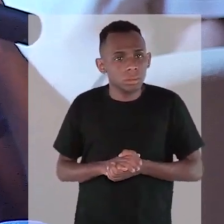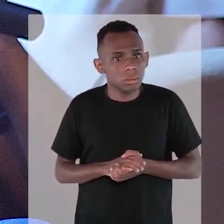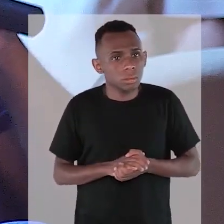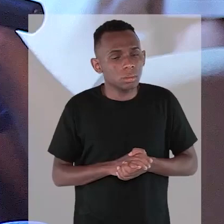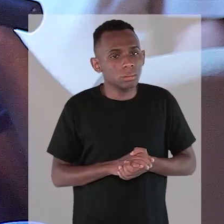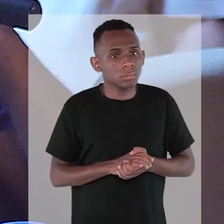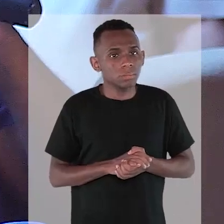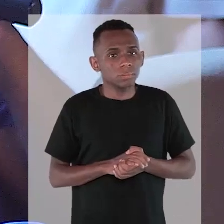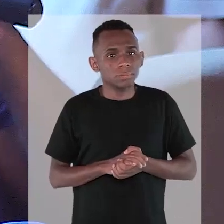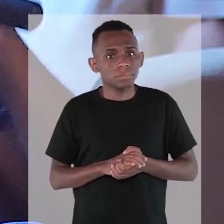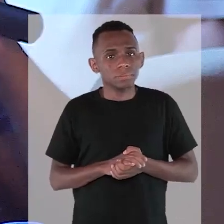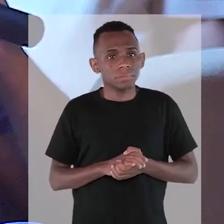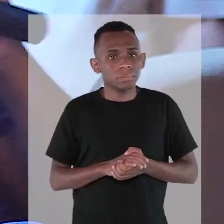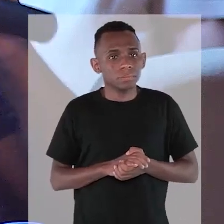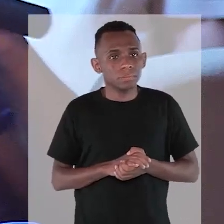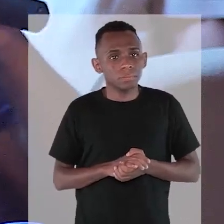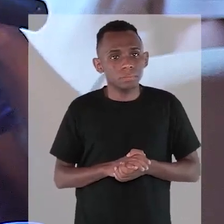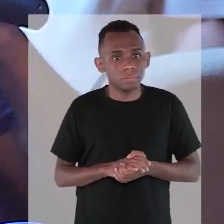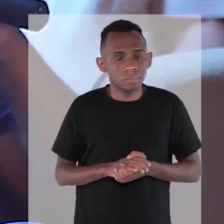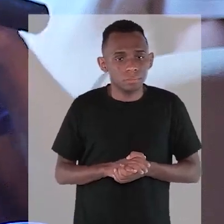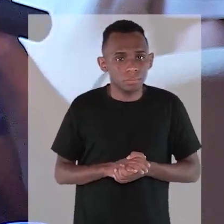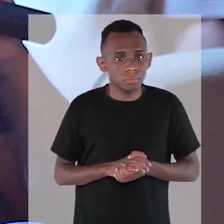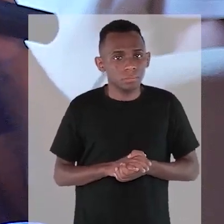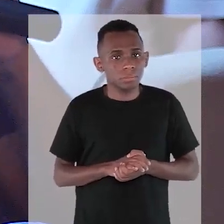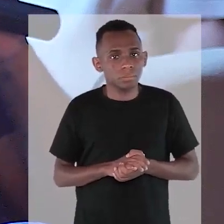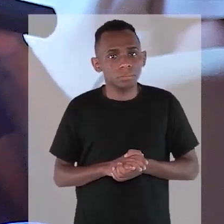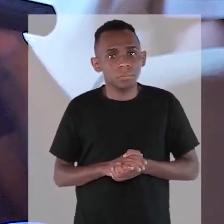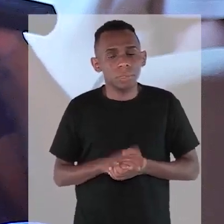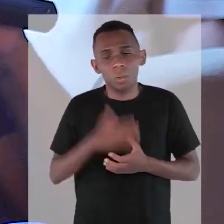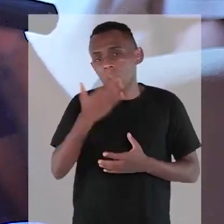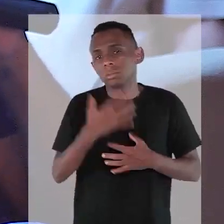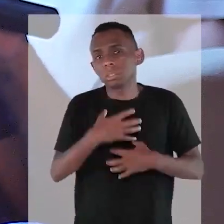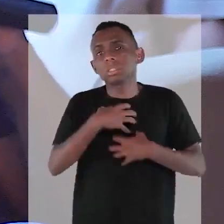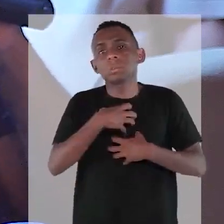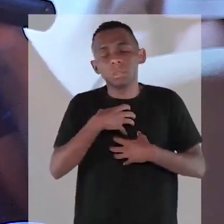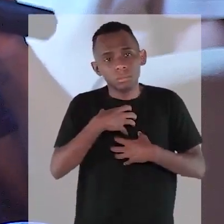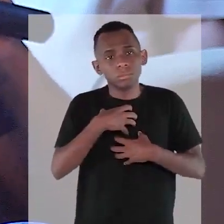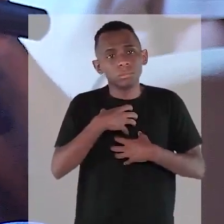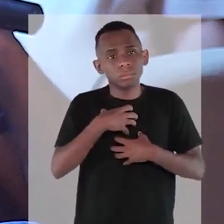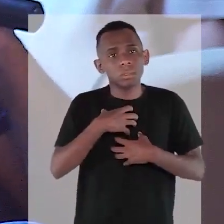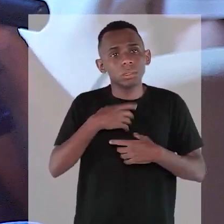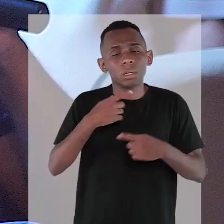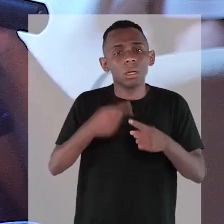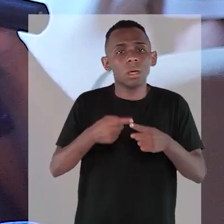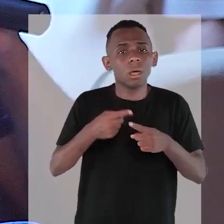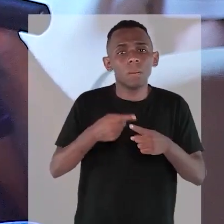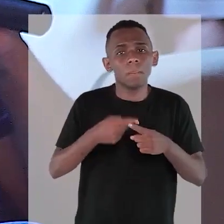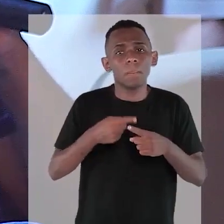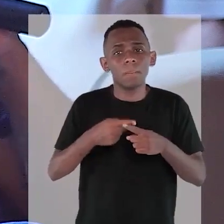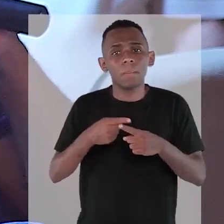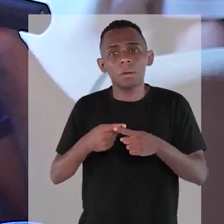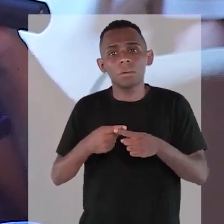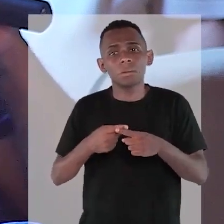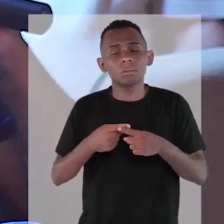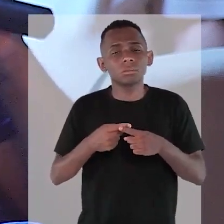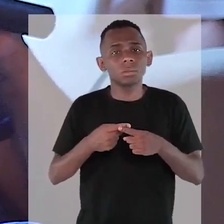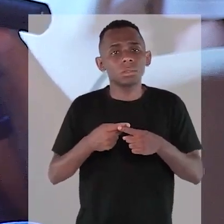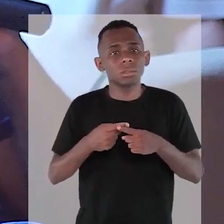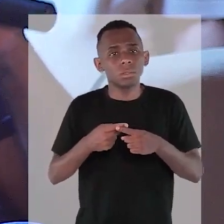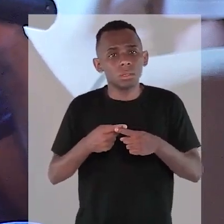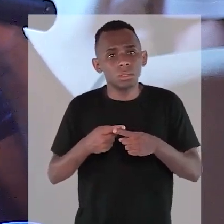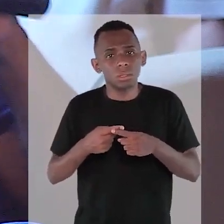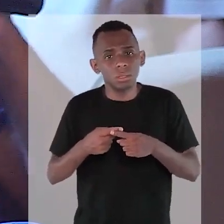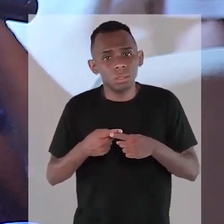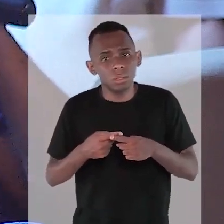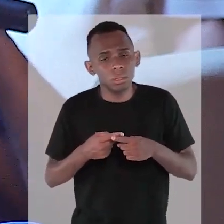sei muito, eu entendi por desconhecimento mesmo. E aí fiquei pensando, mas por que ela acha que está matando aí, né? E